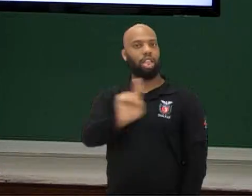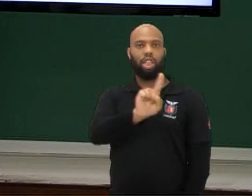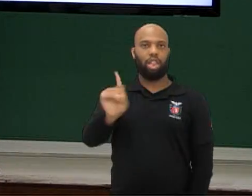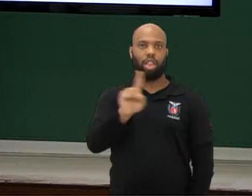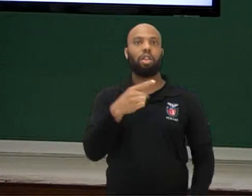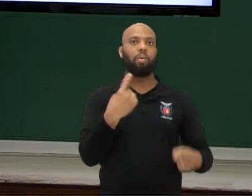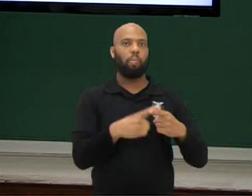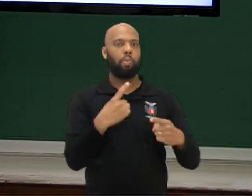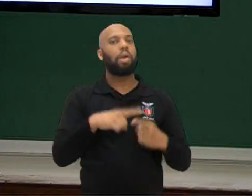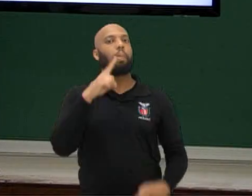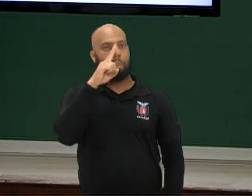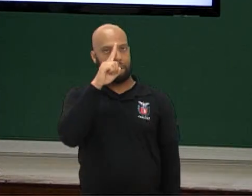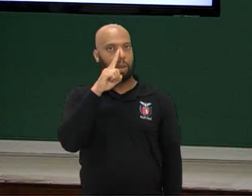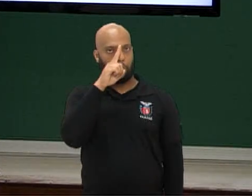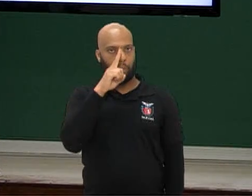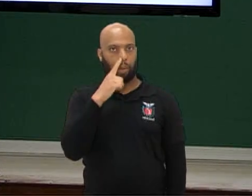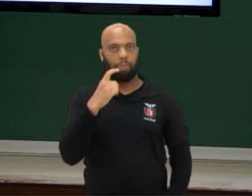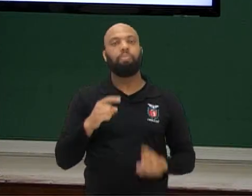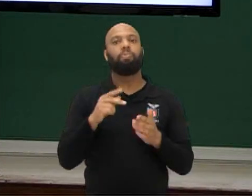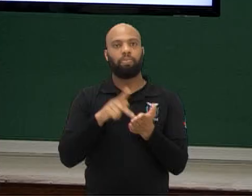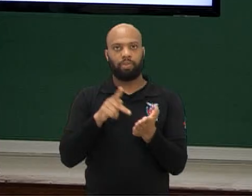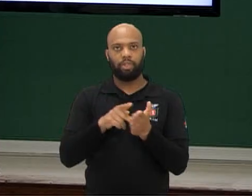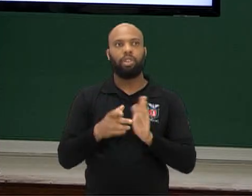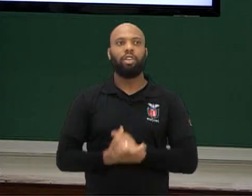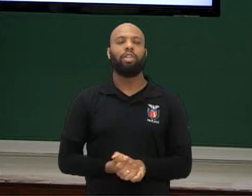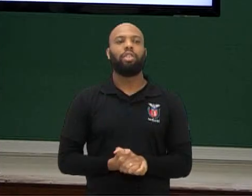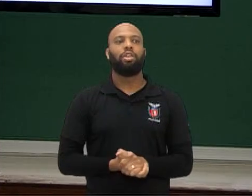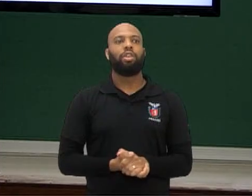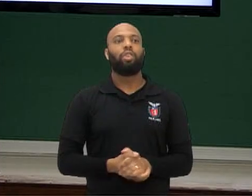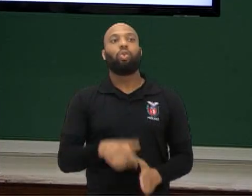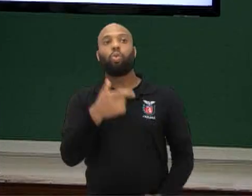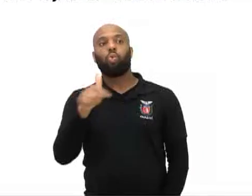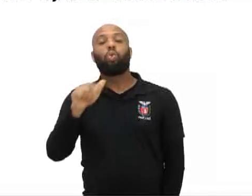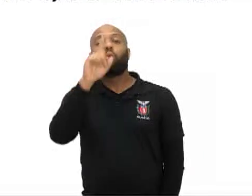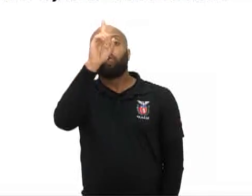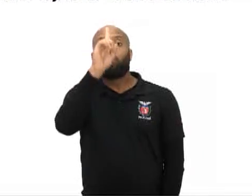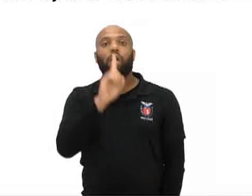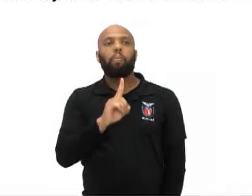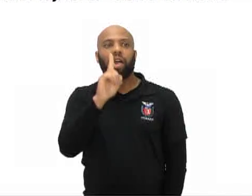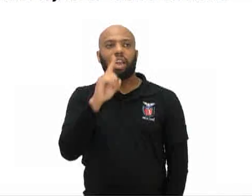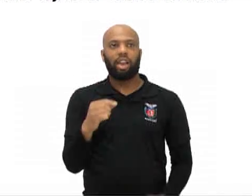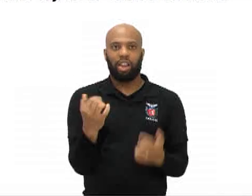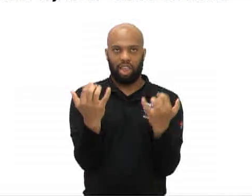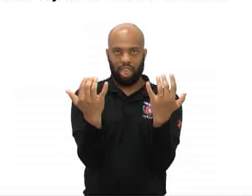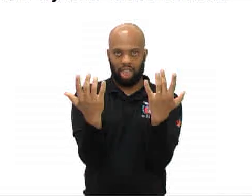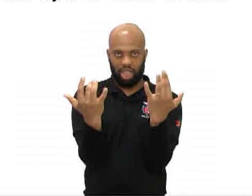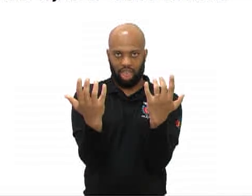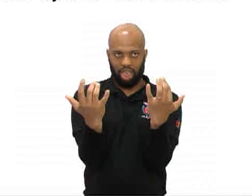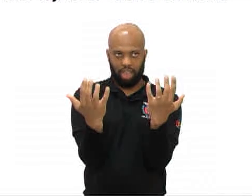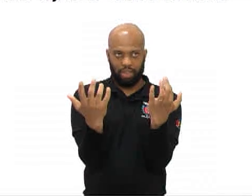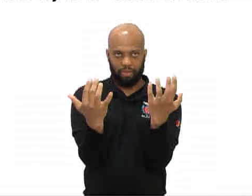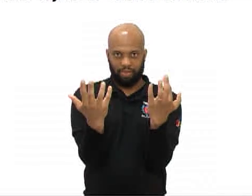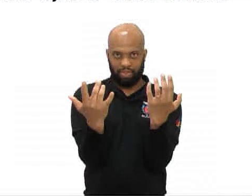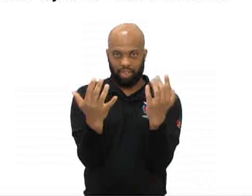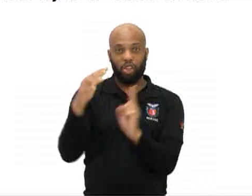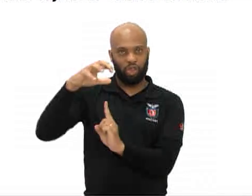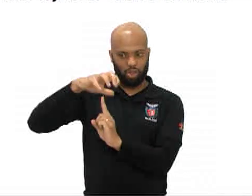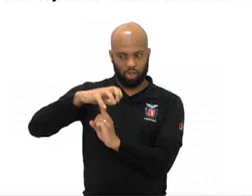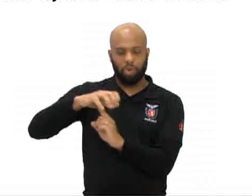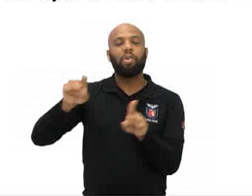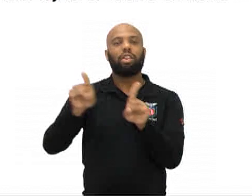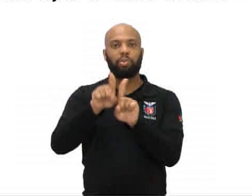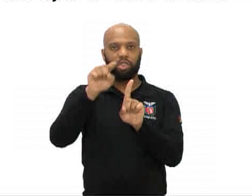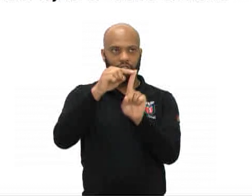você está correndo perigo. E é verdade. E eu trouxe ainda o Ramaria tóxica, que é uma outra espécie de